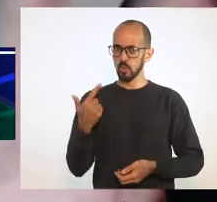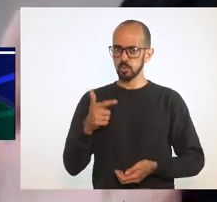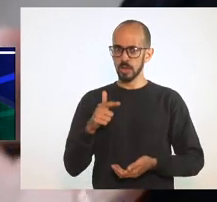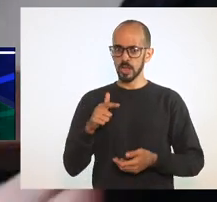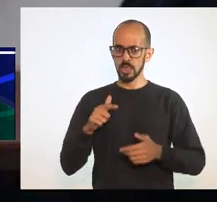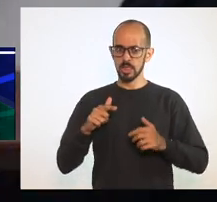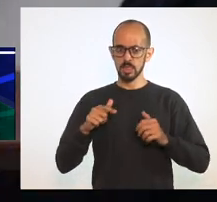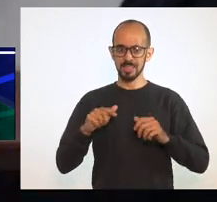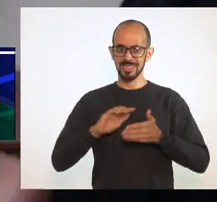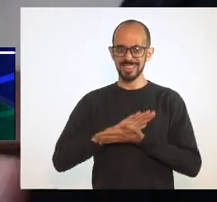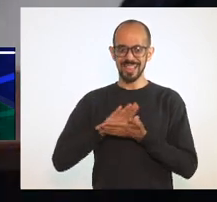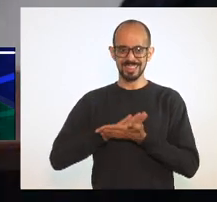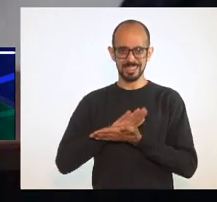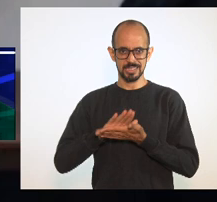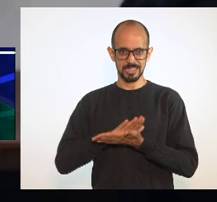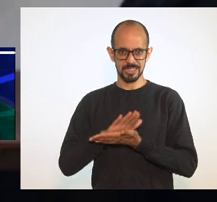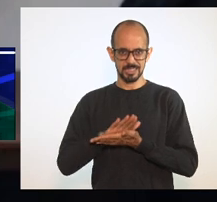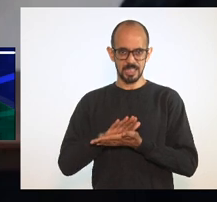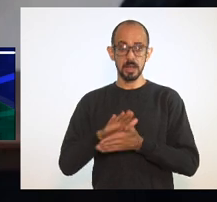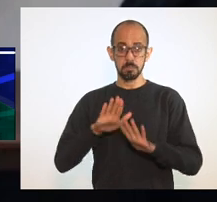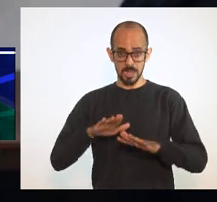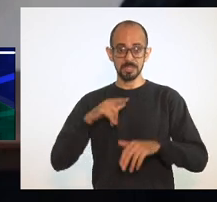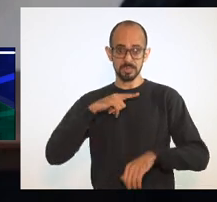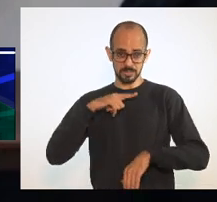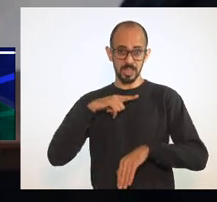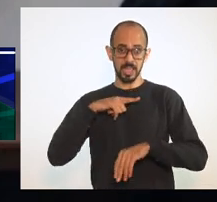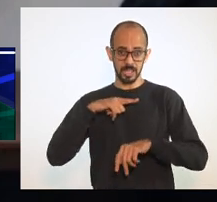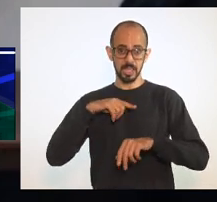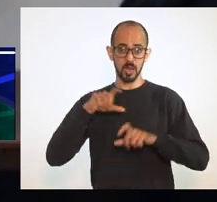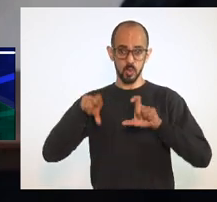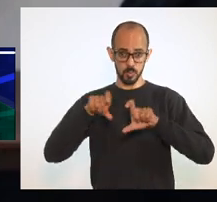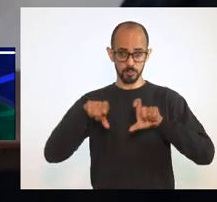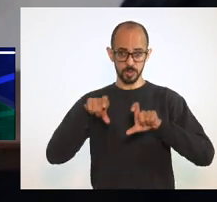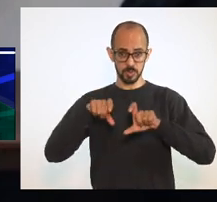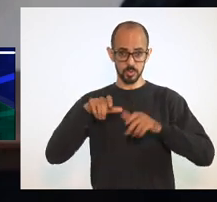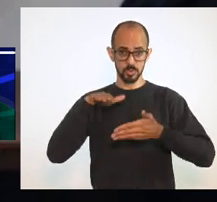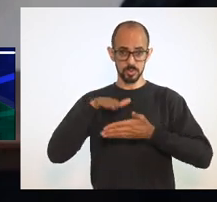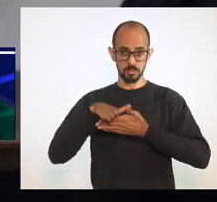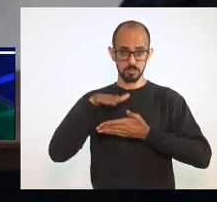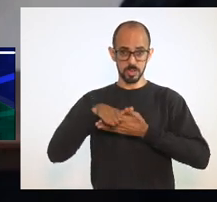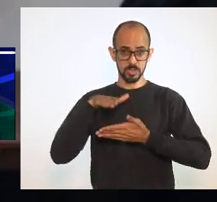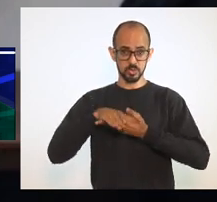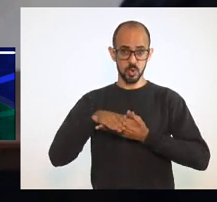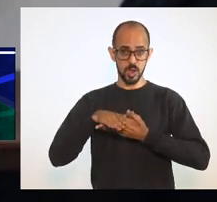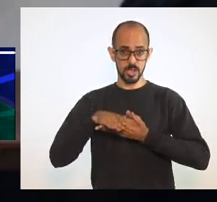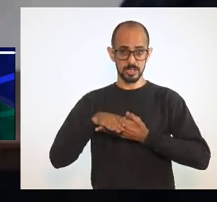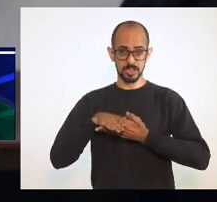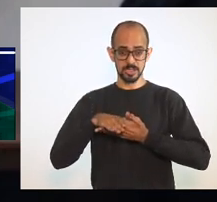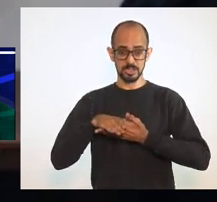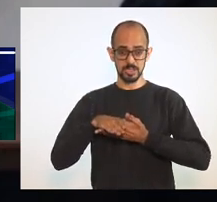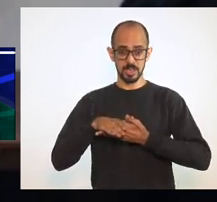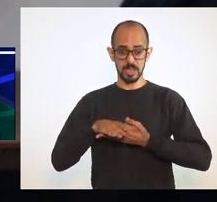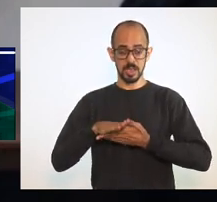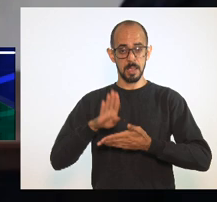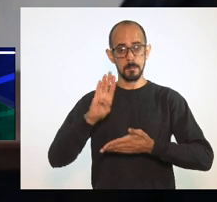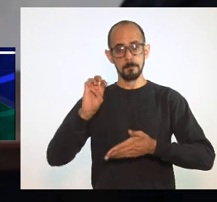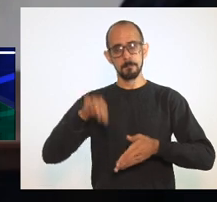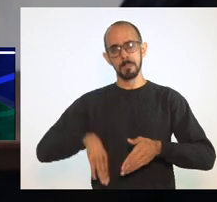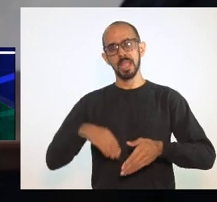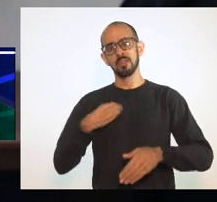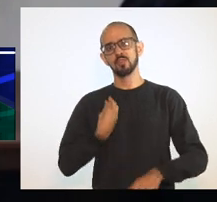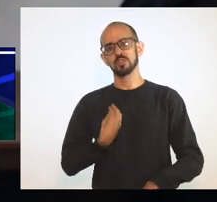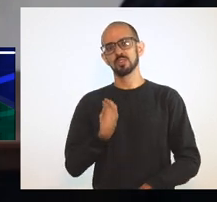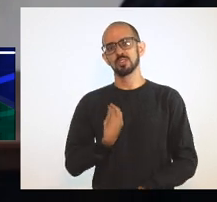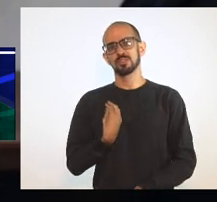mas nós temos as impressoras e os computadores pagos em dia. Então, é mais uma das